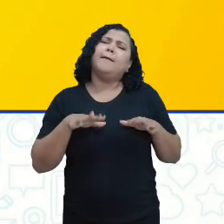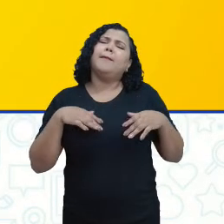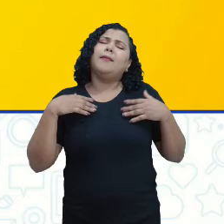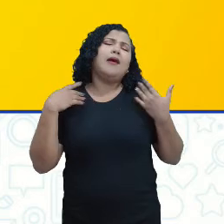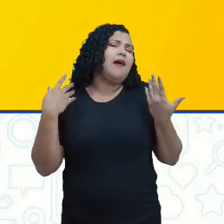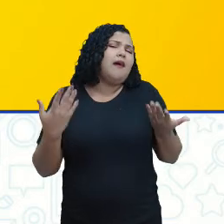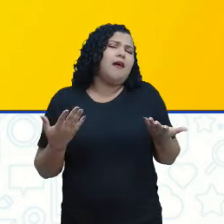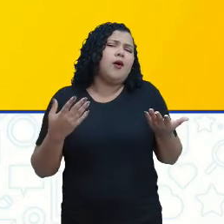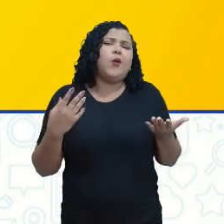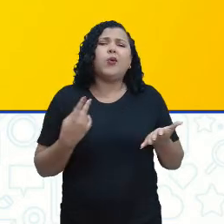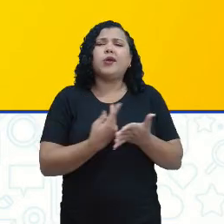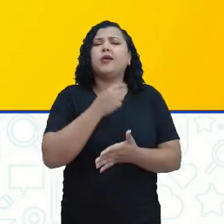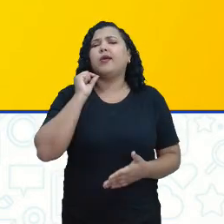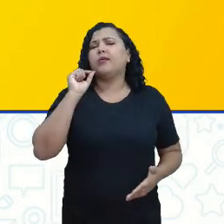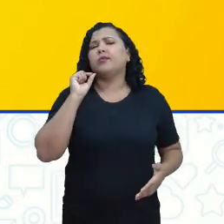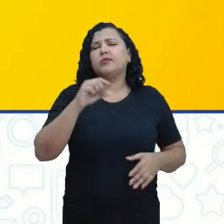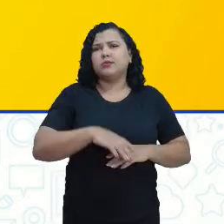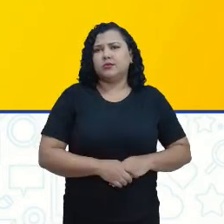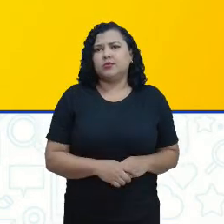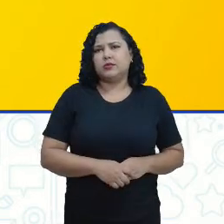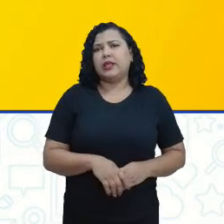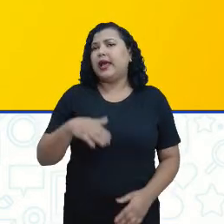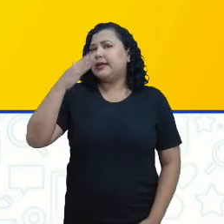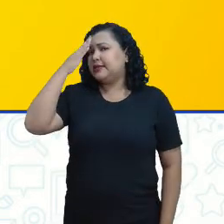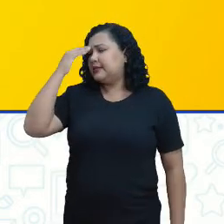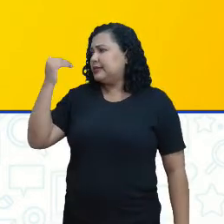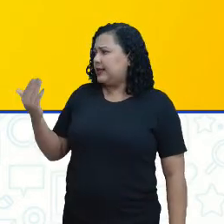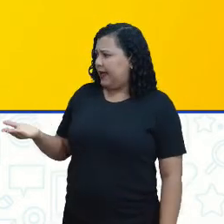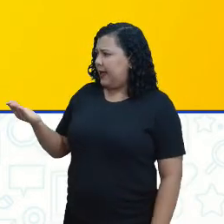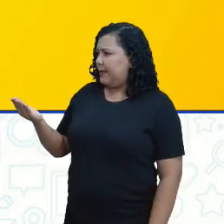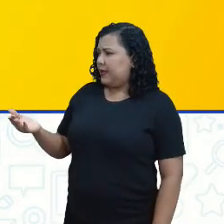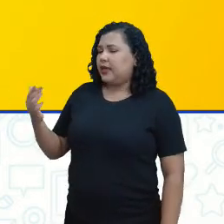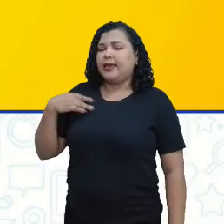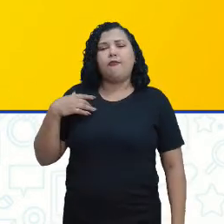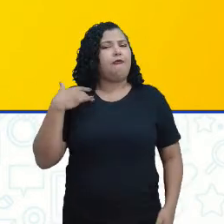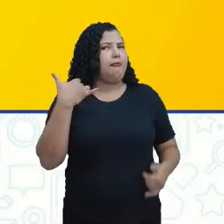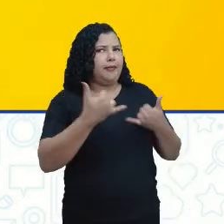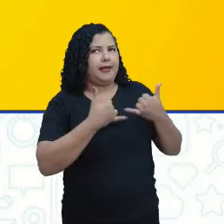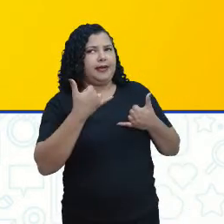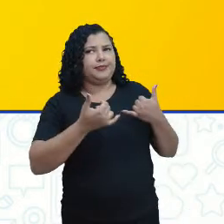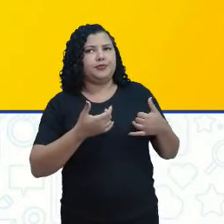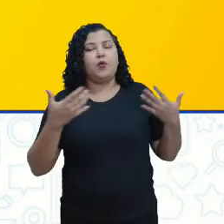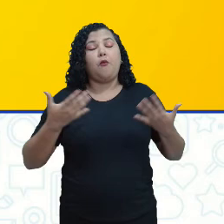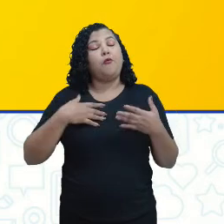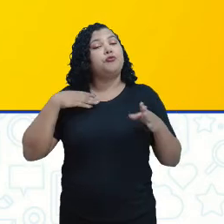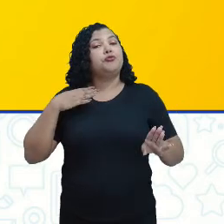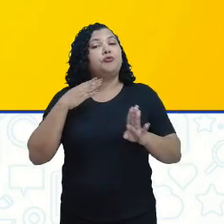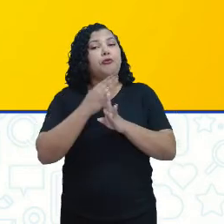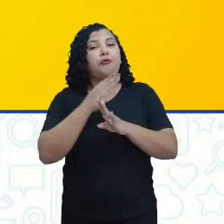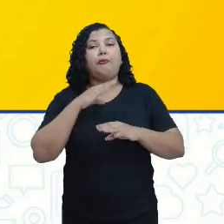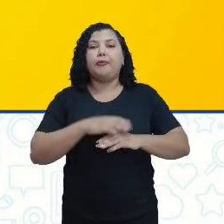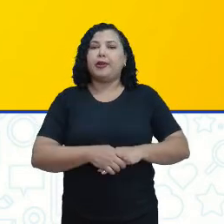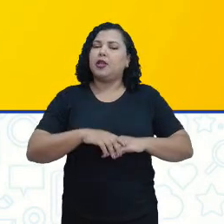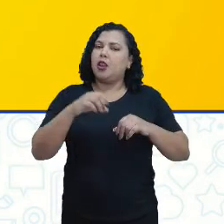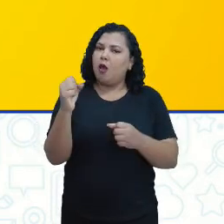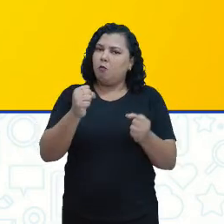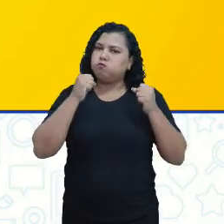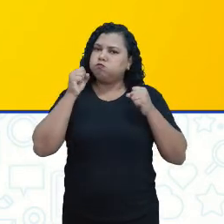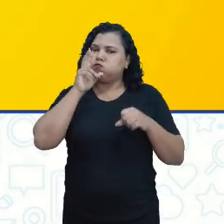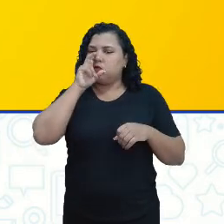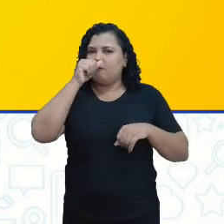aconteceu? Sabe, Juca? Sabe o Juca que eu vivo zoando? Hoje descobri que ele é muito mais forte que